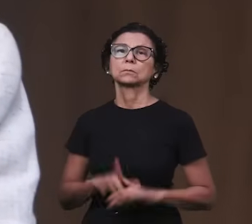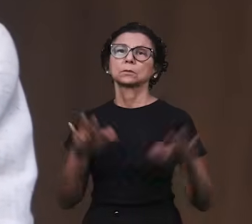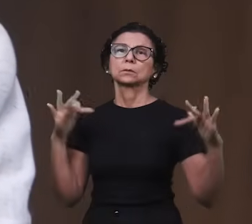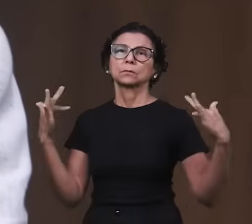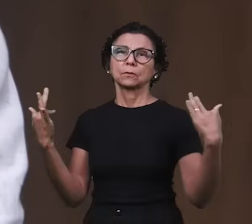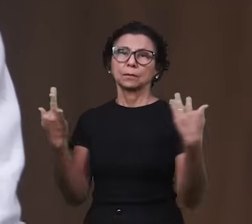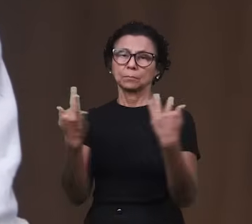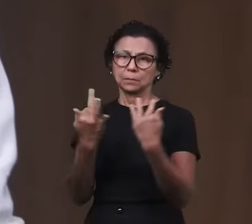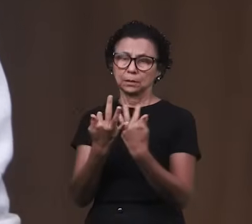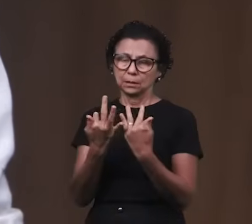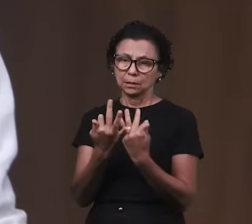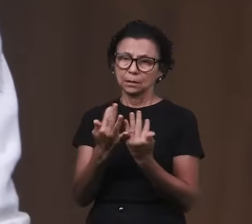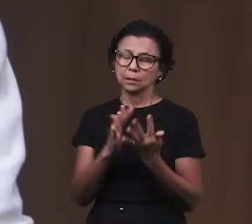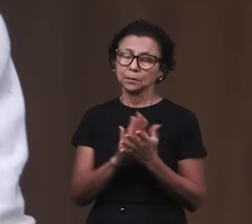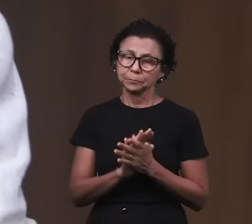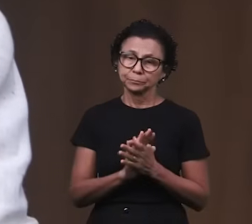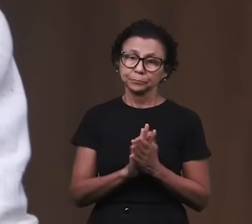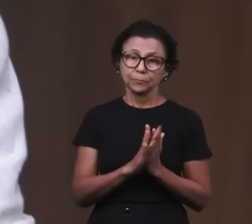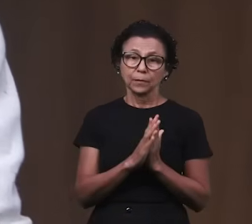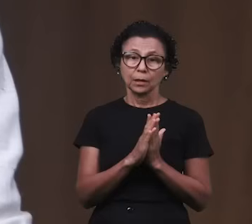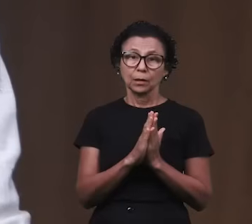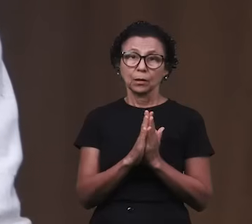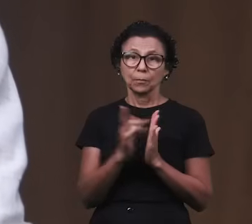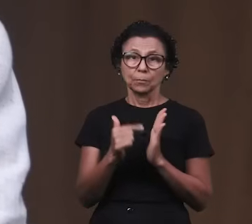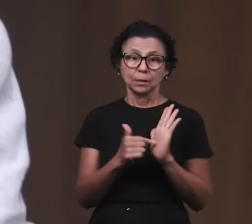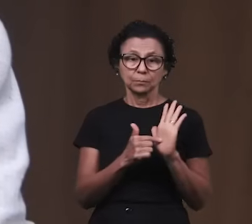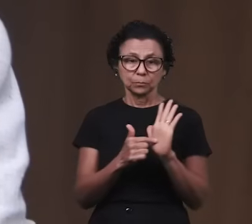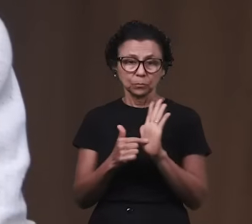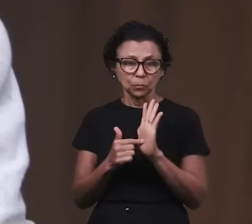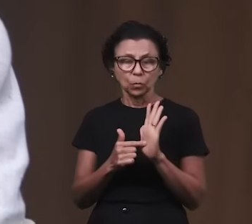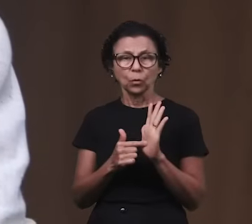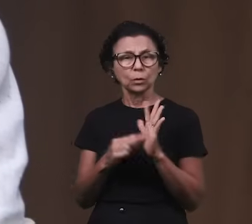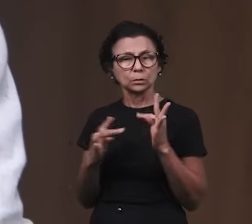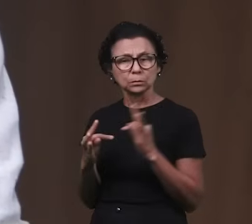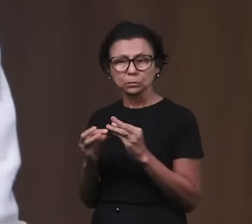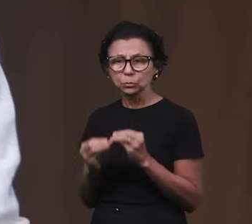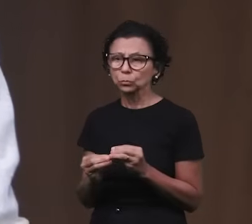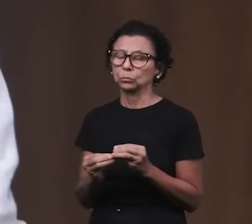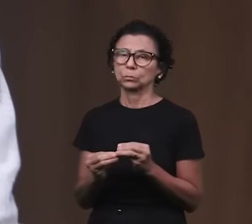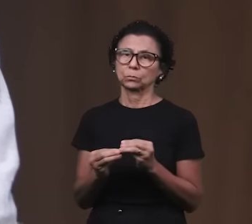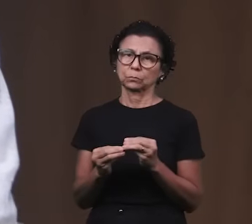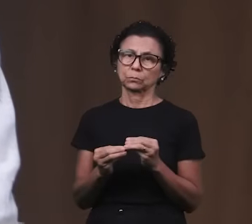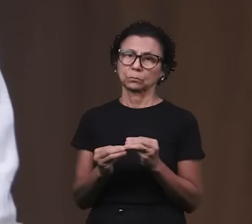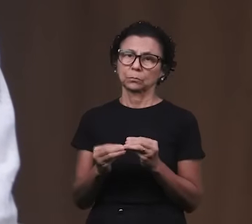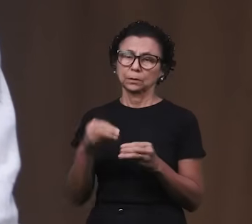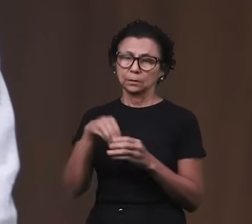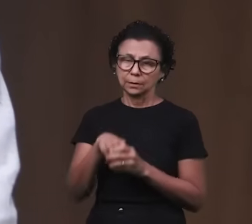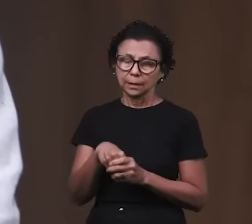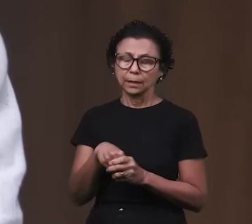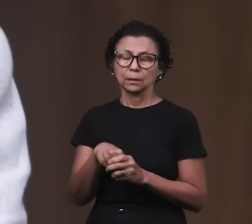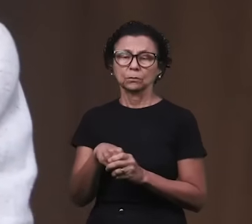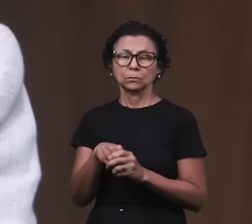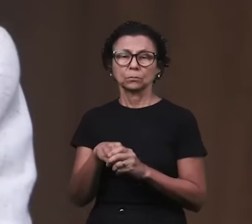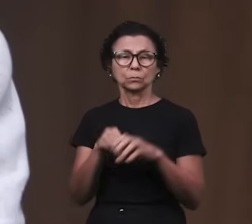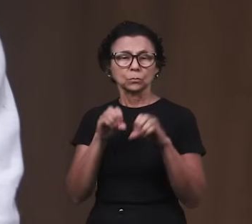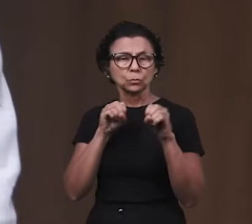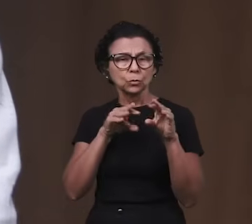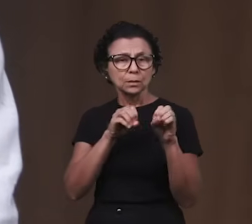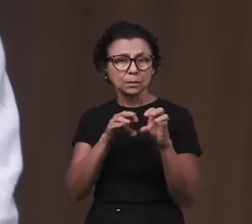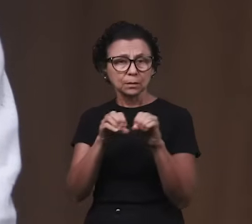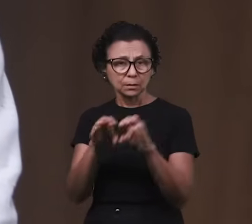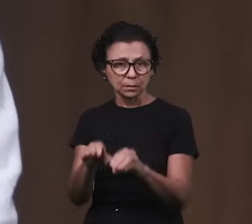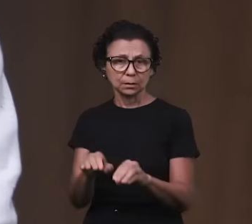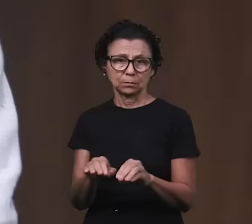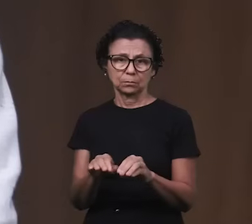uma bússola para nós. Aqui ela contém todos os ensinamentos que nós precisamos para o ensino da